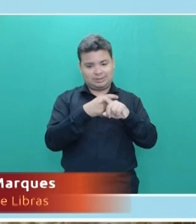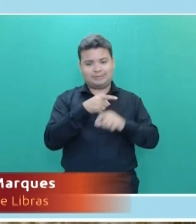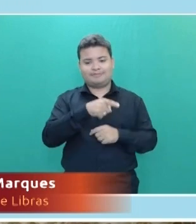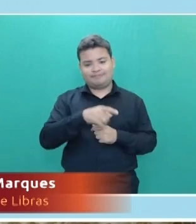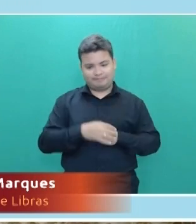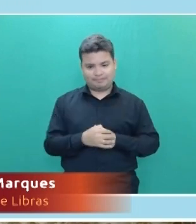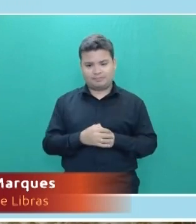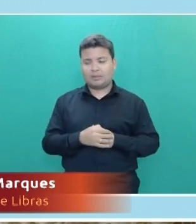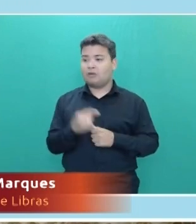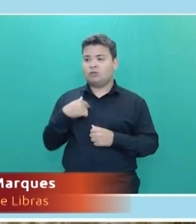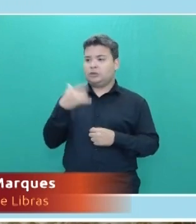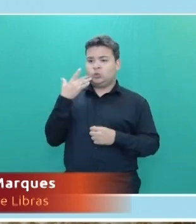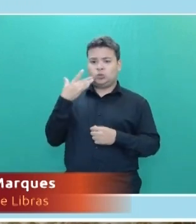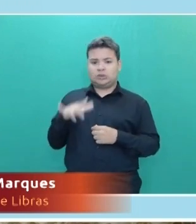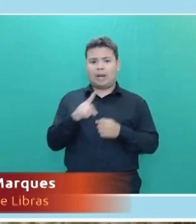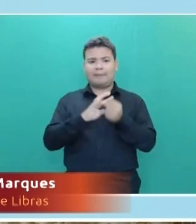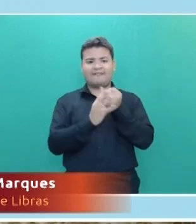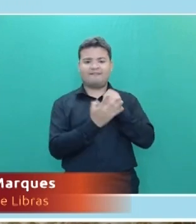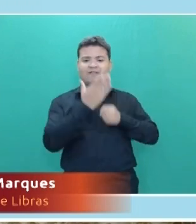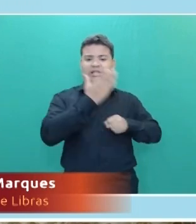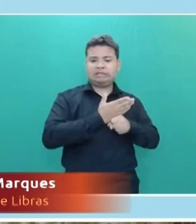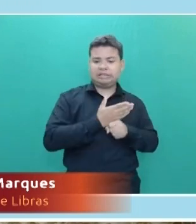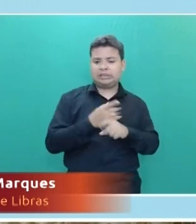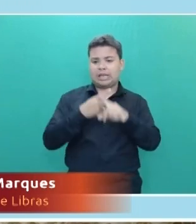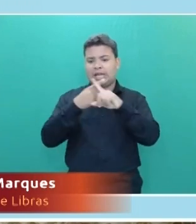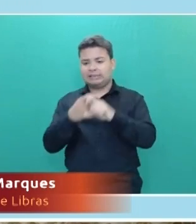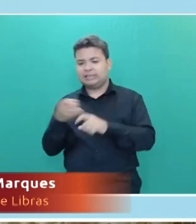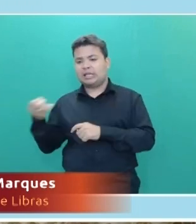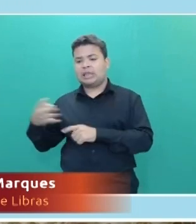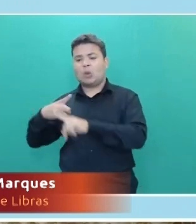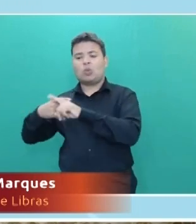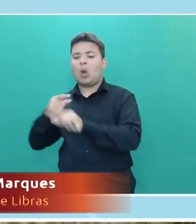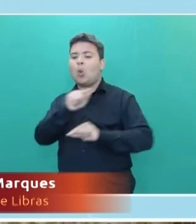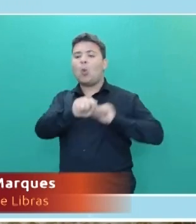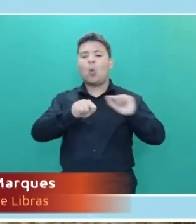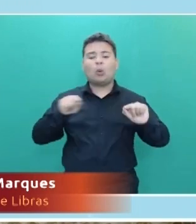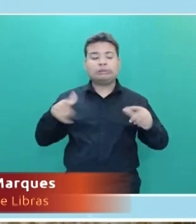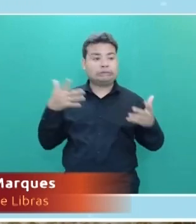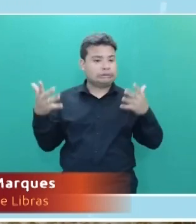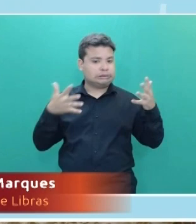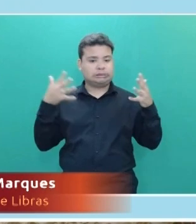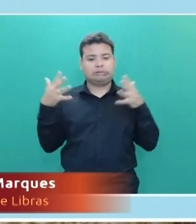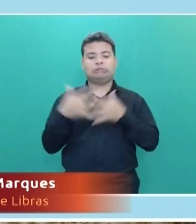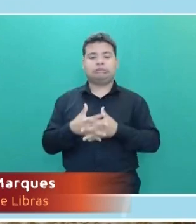é fascista, se é neonazista, se é nazifascista, enfim, são pessoas